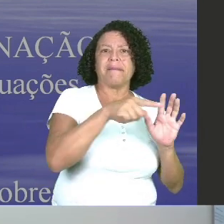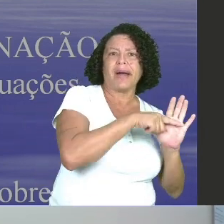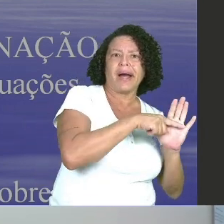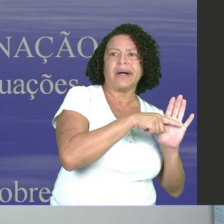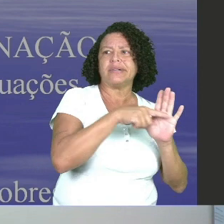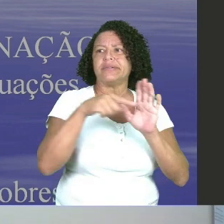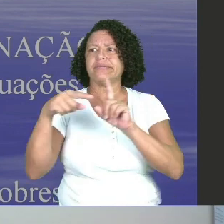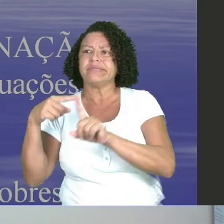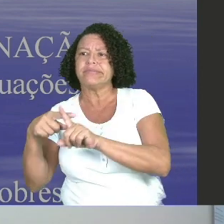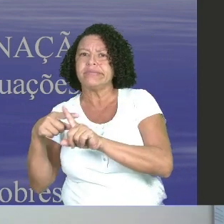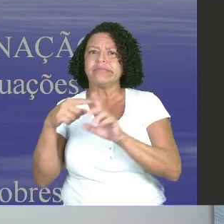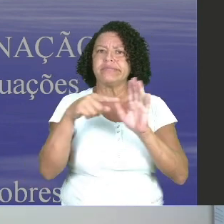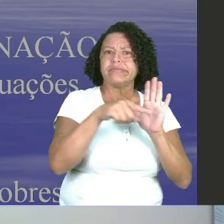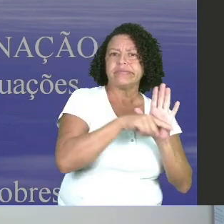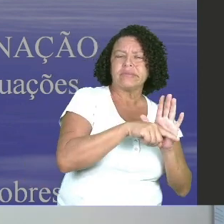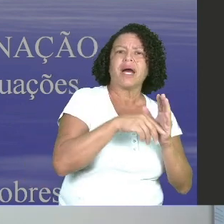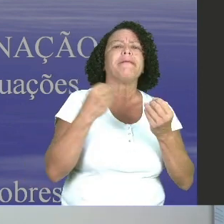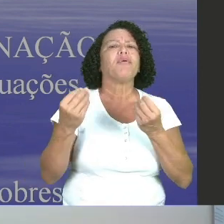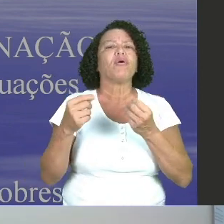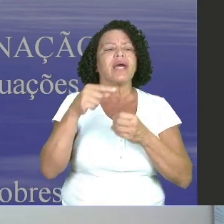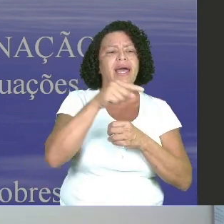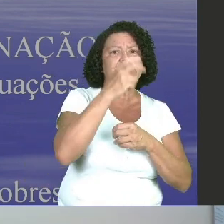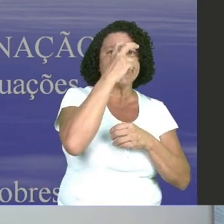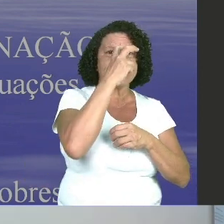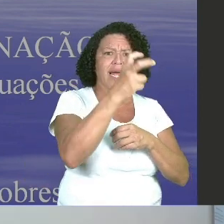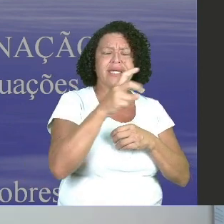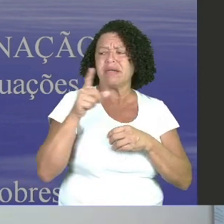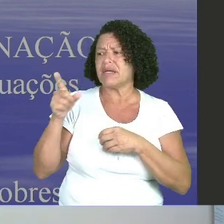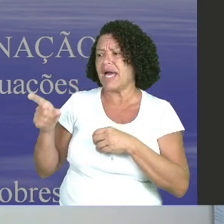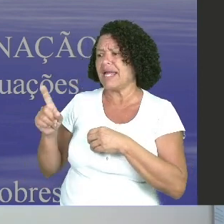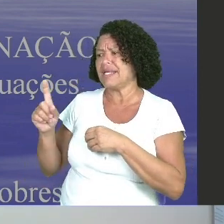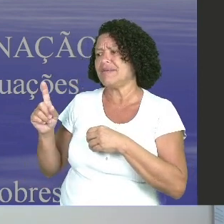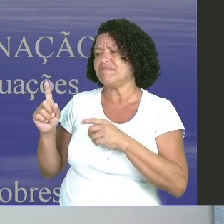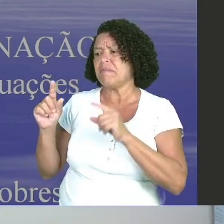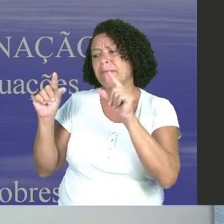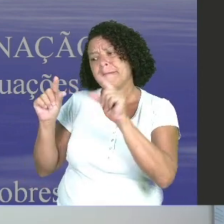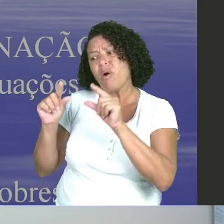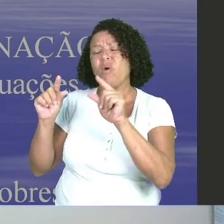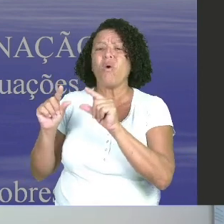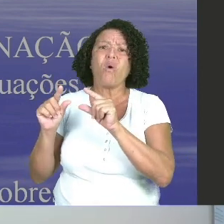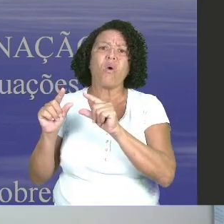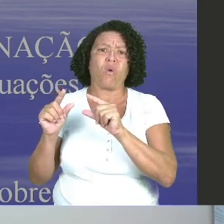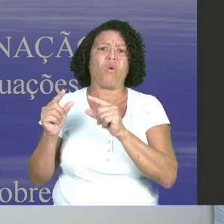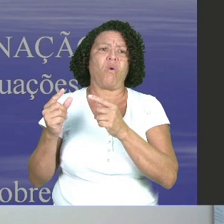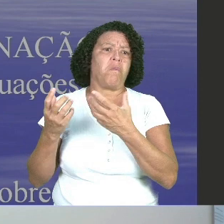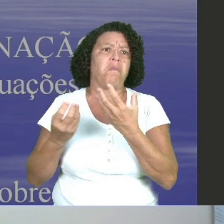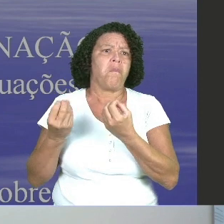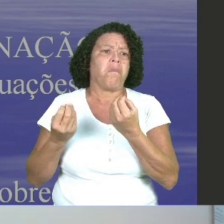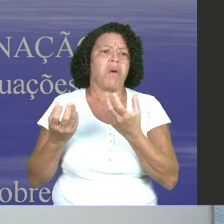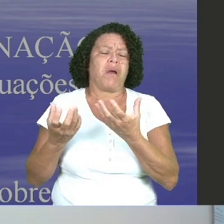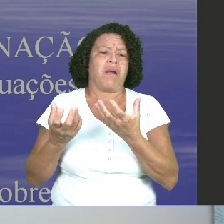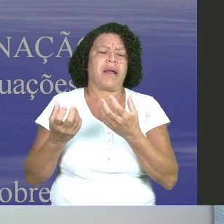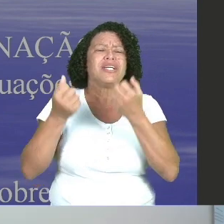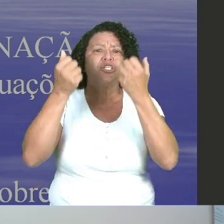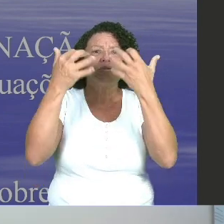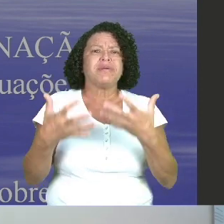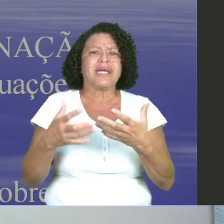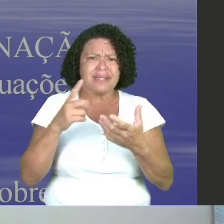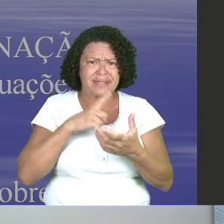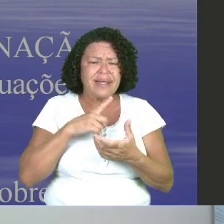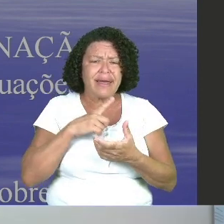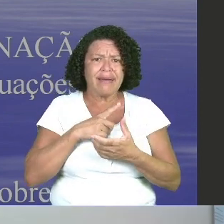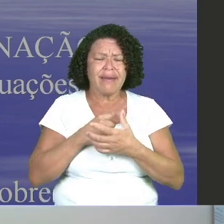sãos. Porque uns são inteligentes e outros têm uma certa deficiência. Tem uma certa explicação para